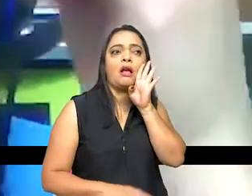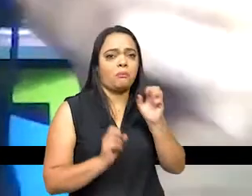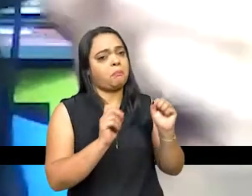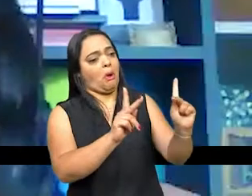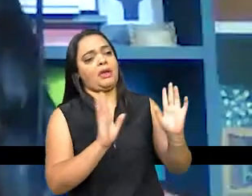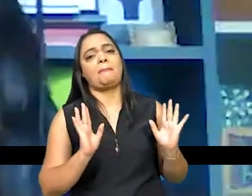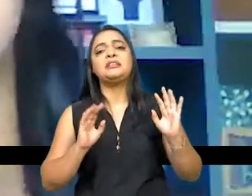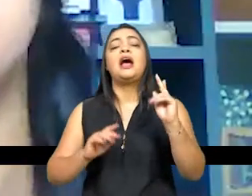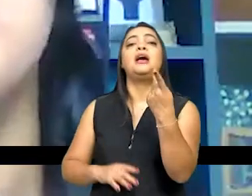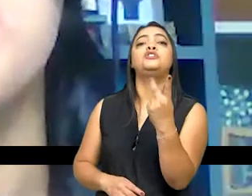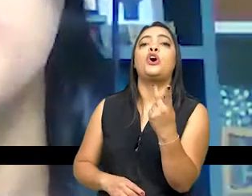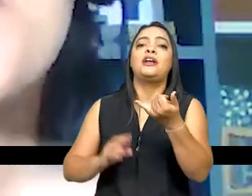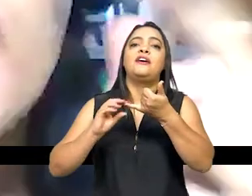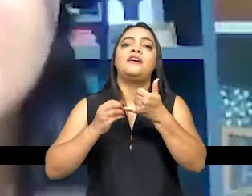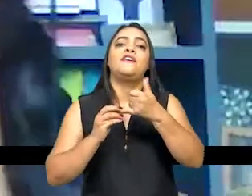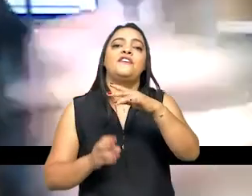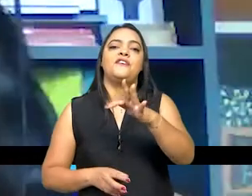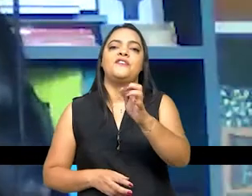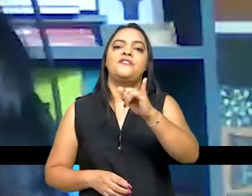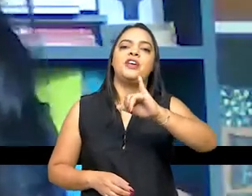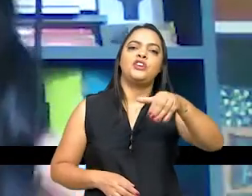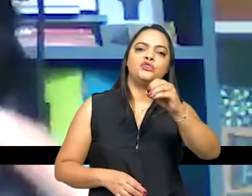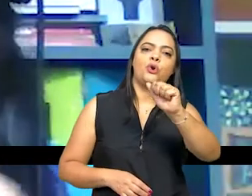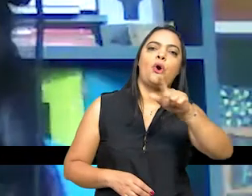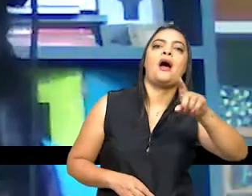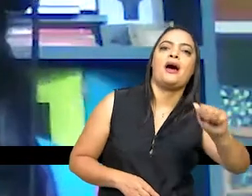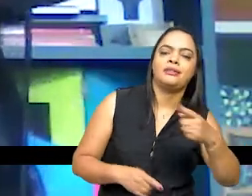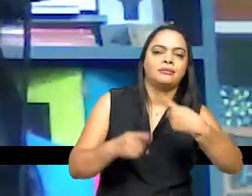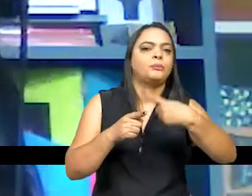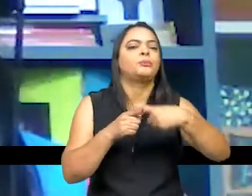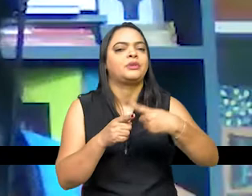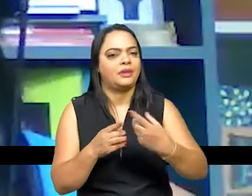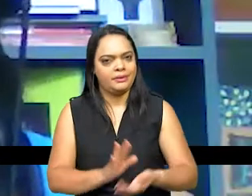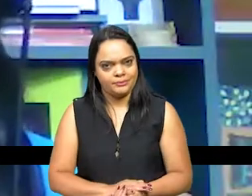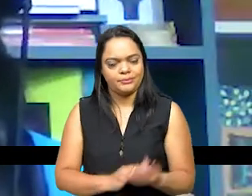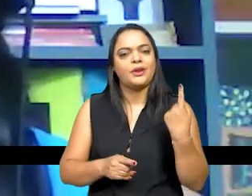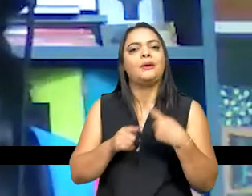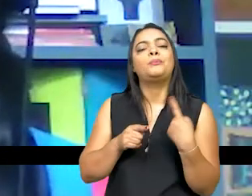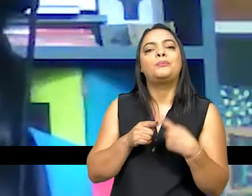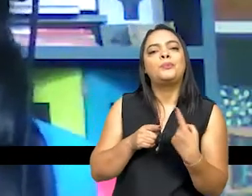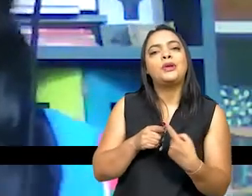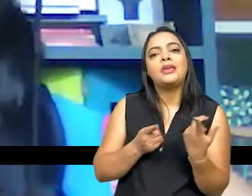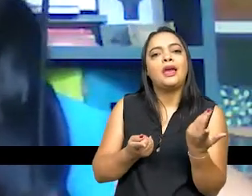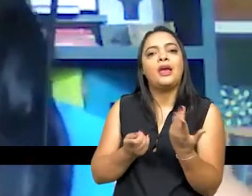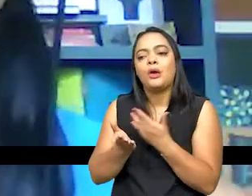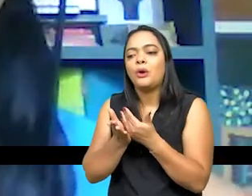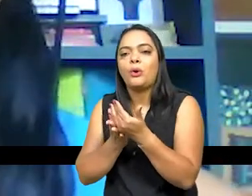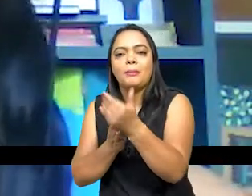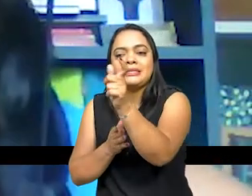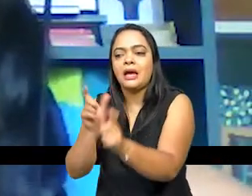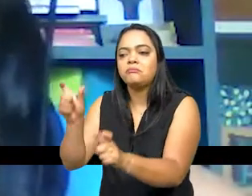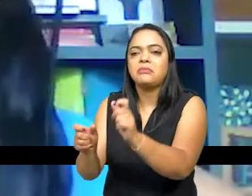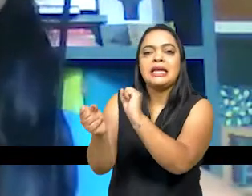é a história da feijoada? Por que, que a gente tem a feijoada? Quais eram as condições concretas de existência daqueles